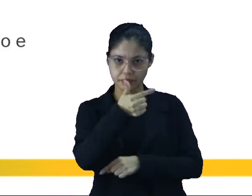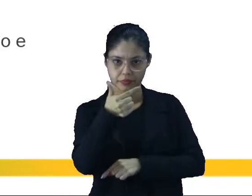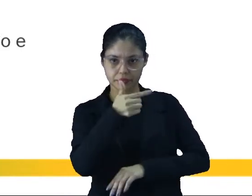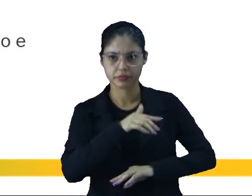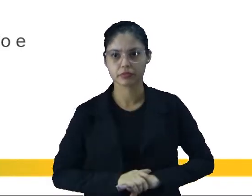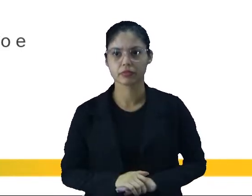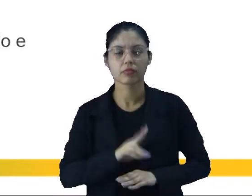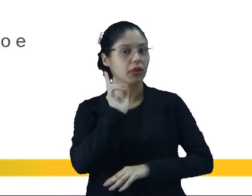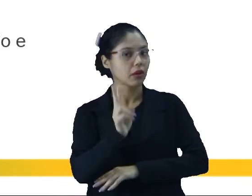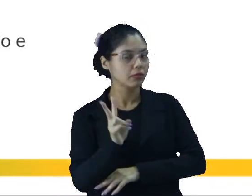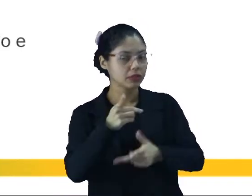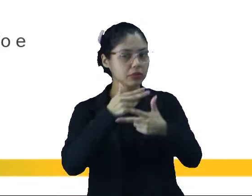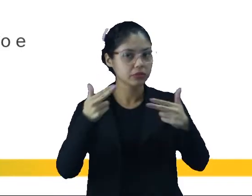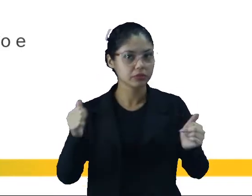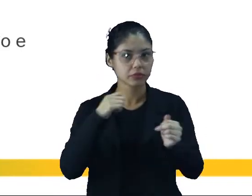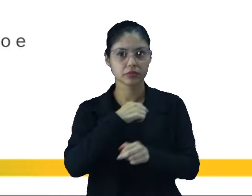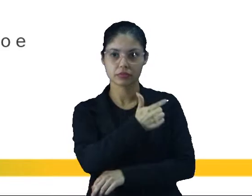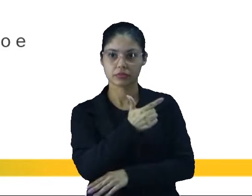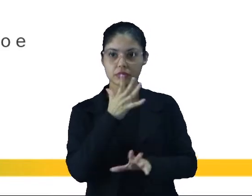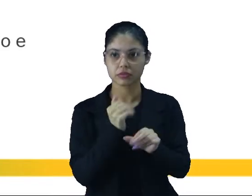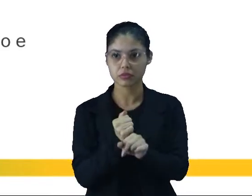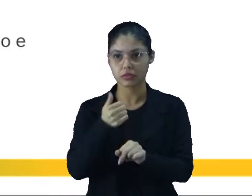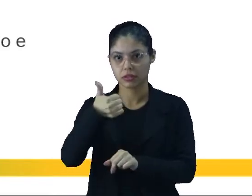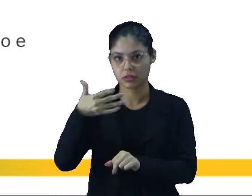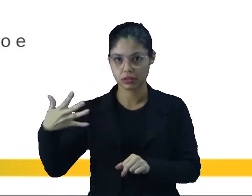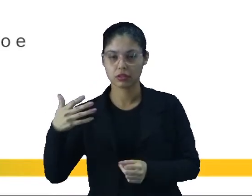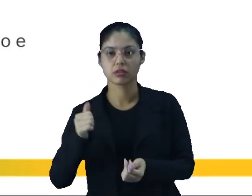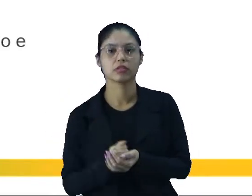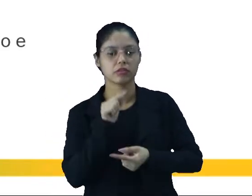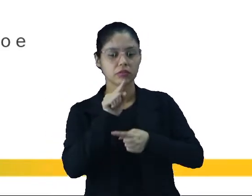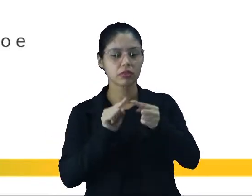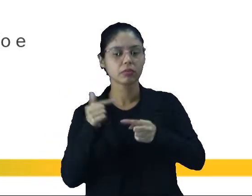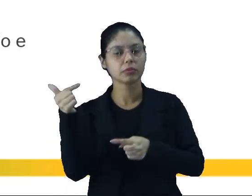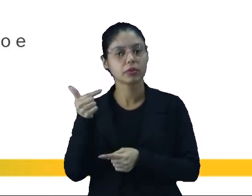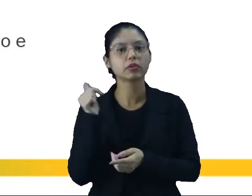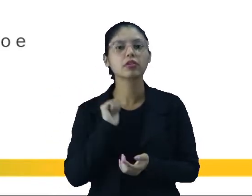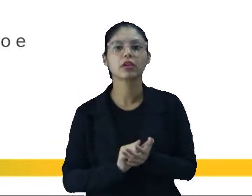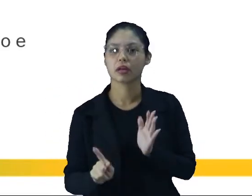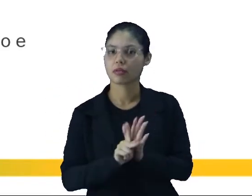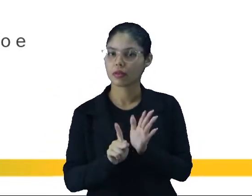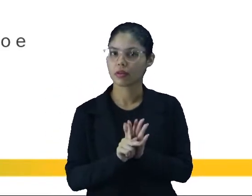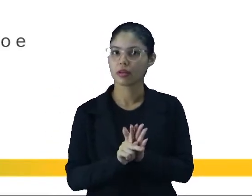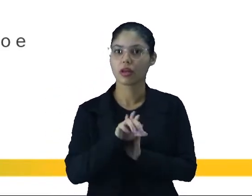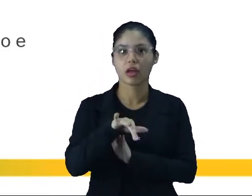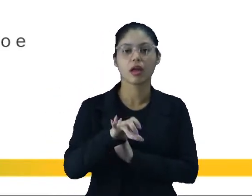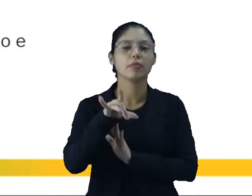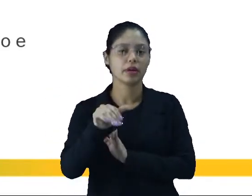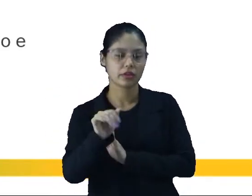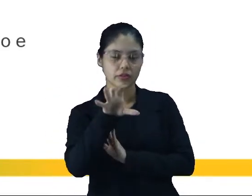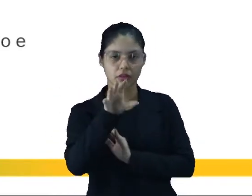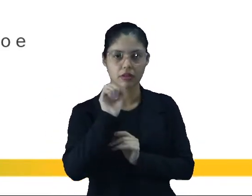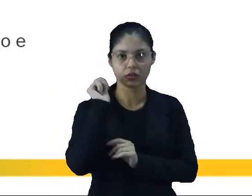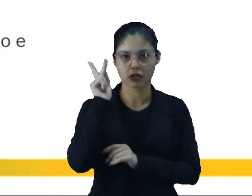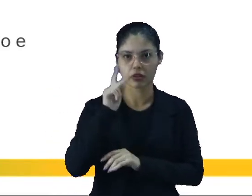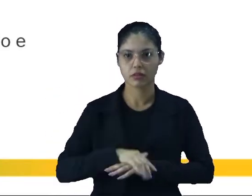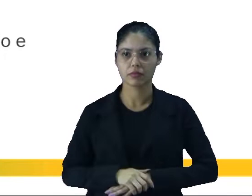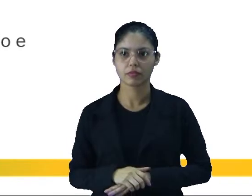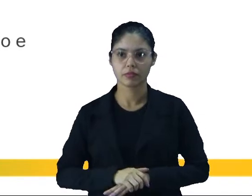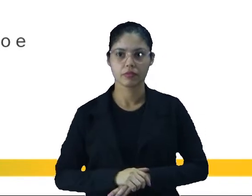2, que é a mesma coisa que 2 mais 14 dividido por 2, que é justamente esse termo médio aqui, ó.